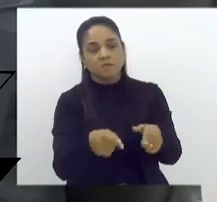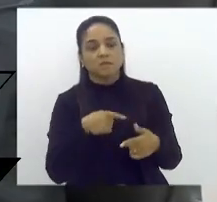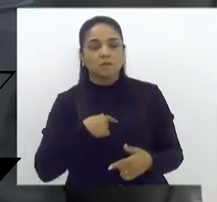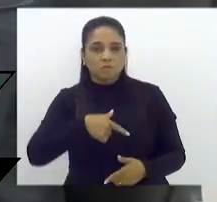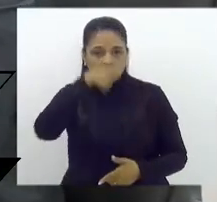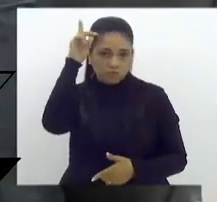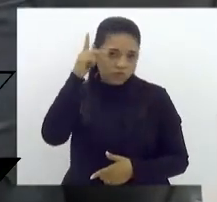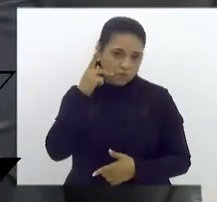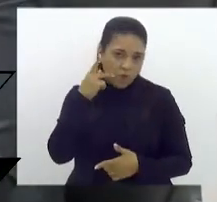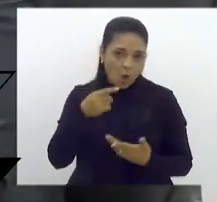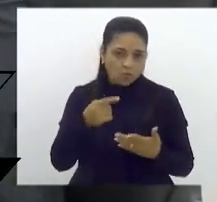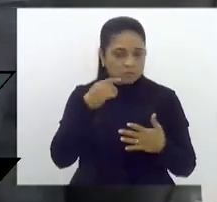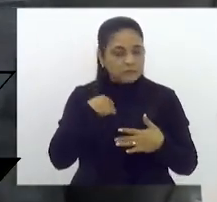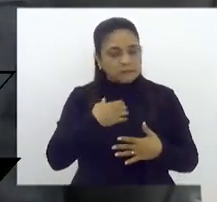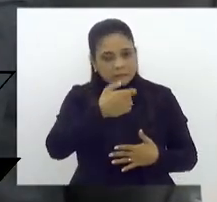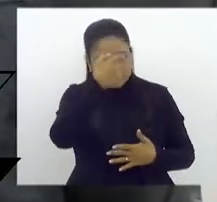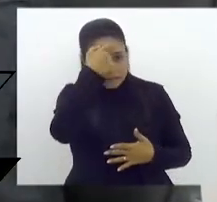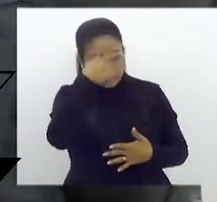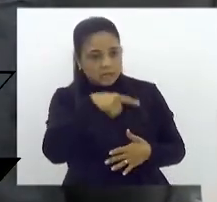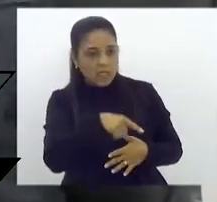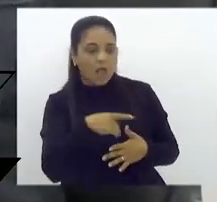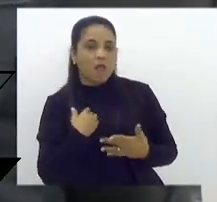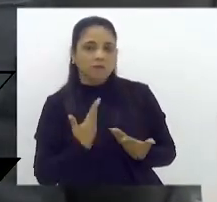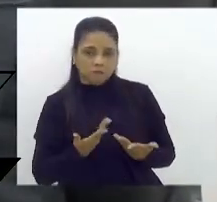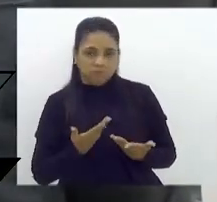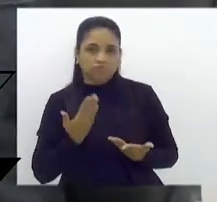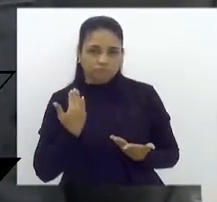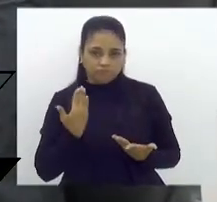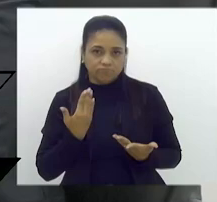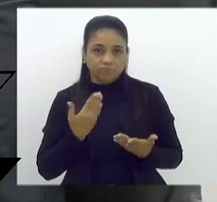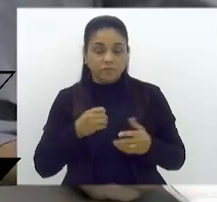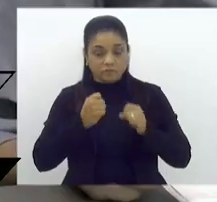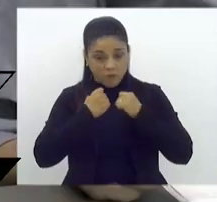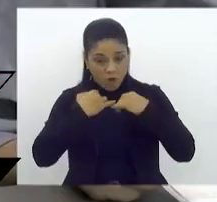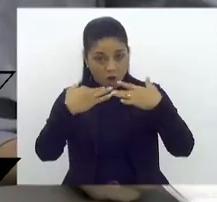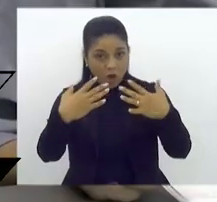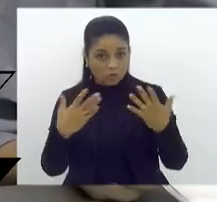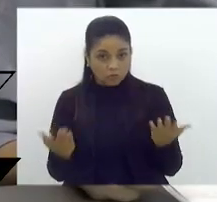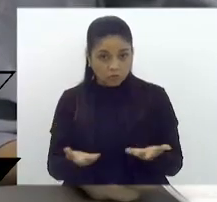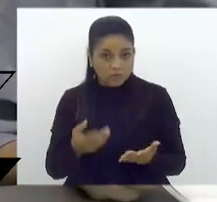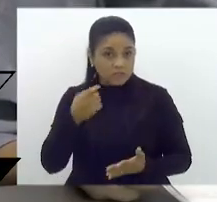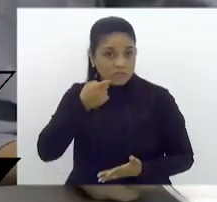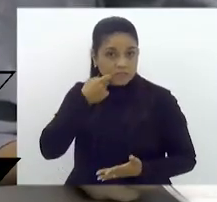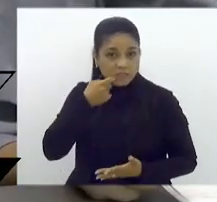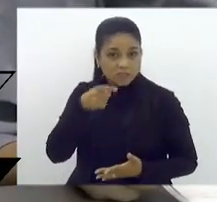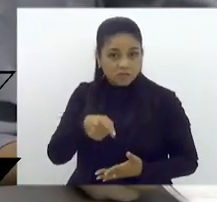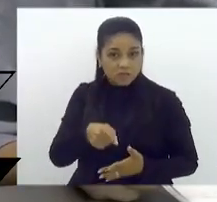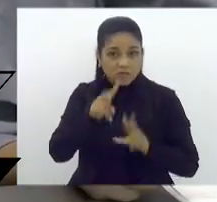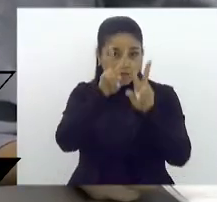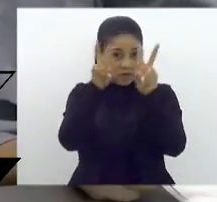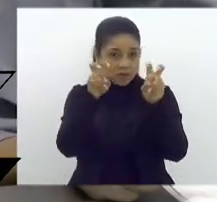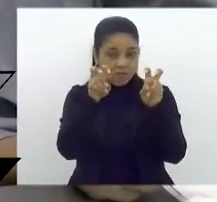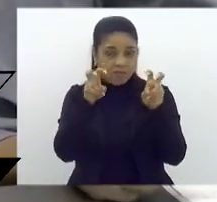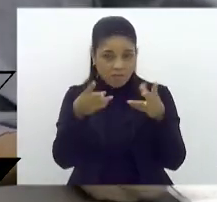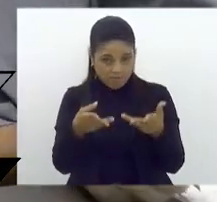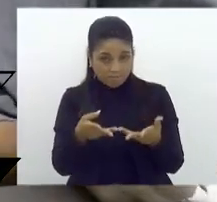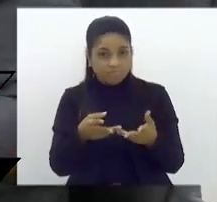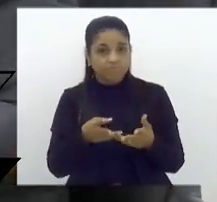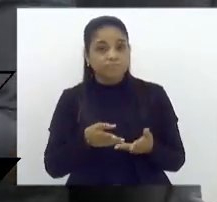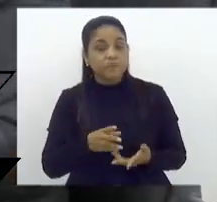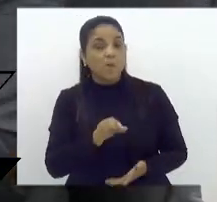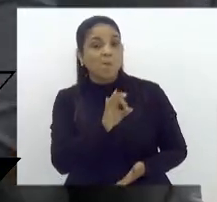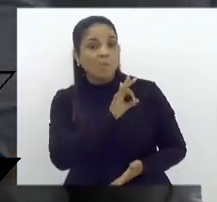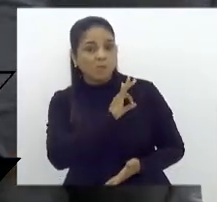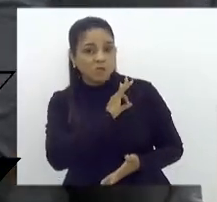também. Está ciente. E, inclusive, nós vamos ter uma audiência nessa sexta-feira sobre esse tema. Ótimo. E os policiais vão